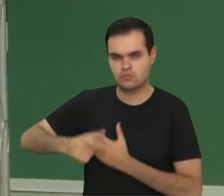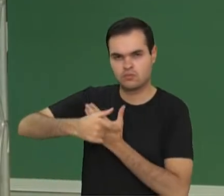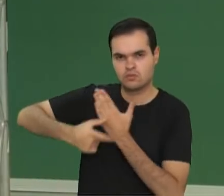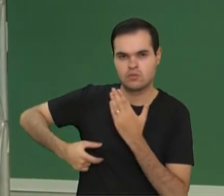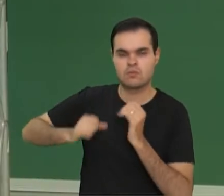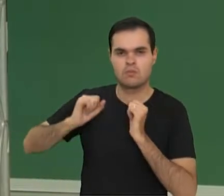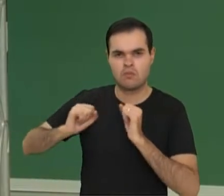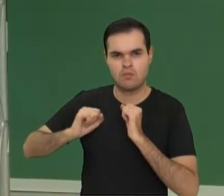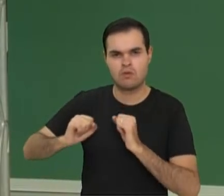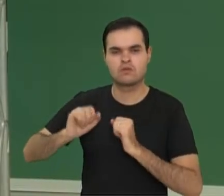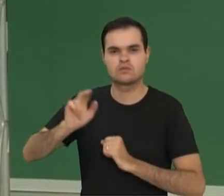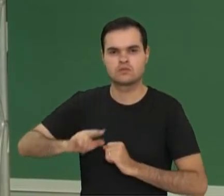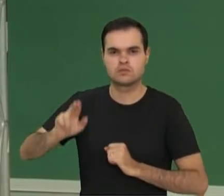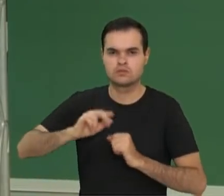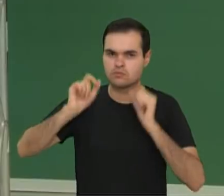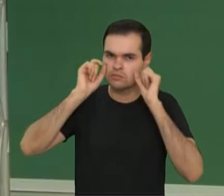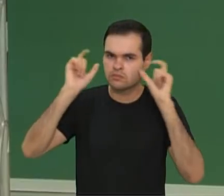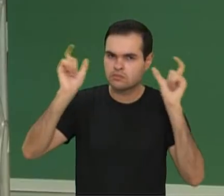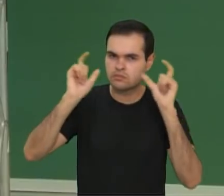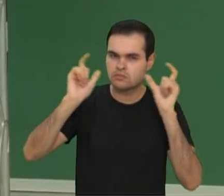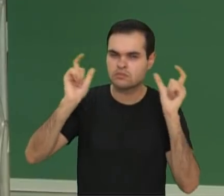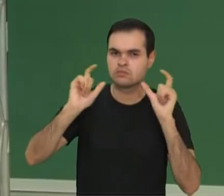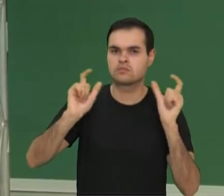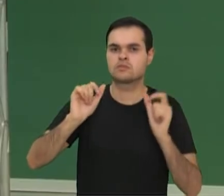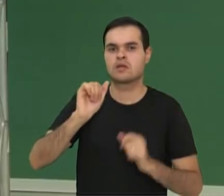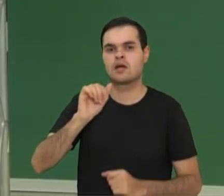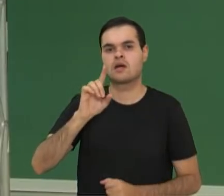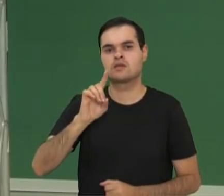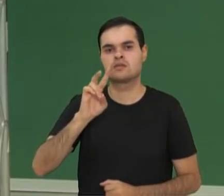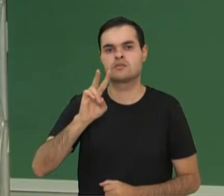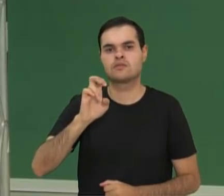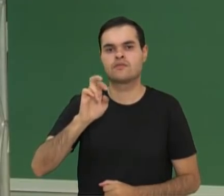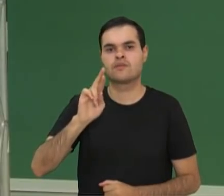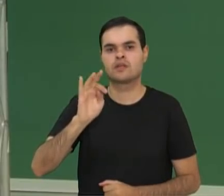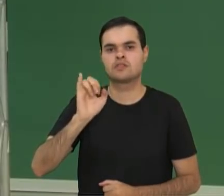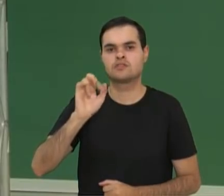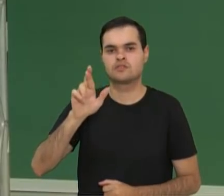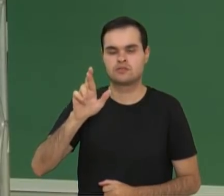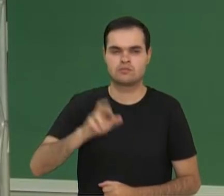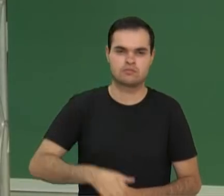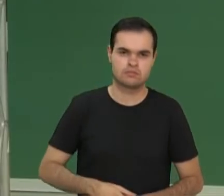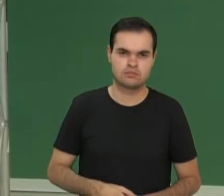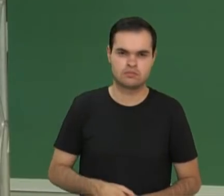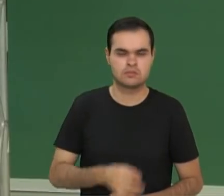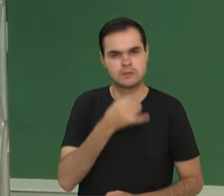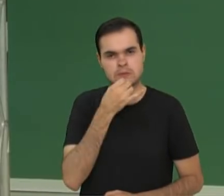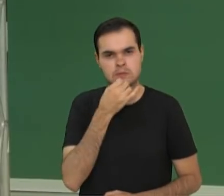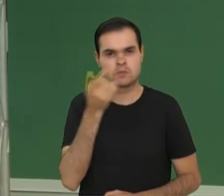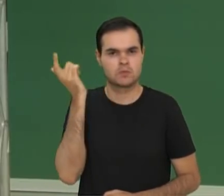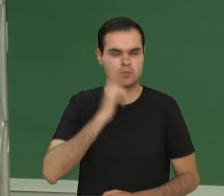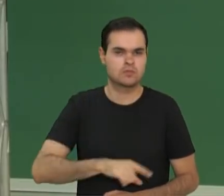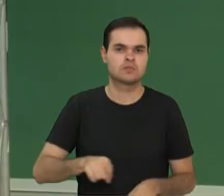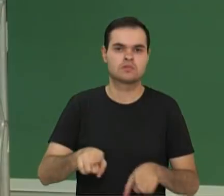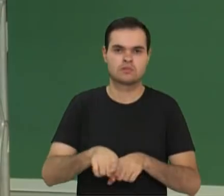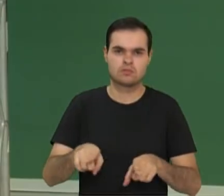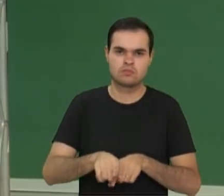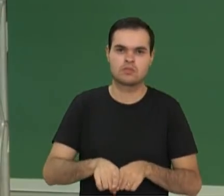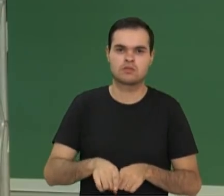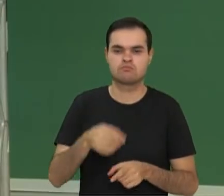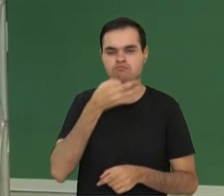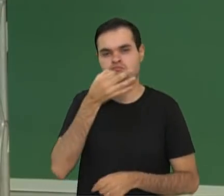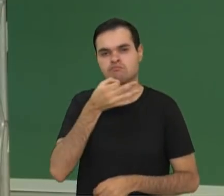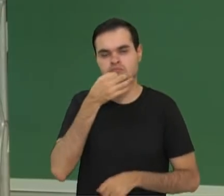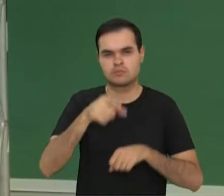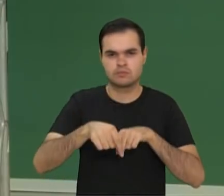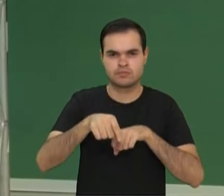utilizar a questão de advertir, de trazer uma advertência para o leitor. Assim, ele consegue também argumentar